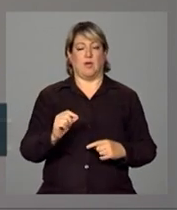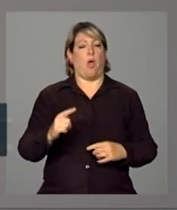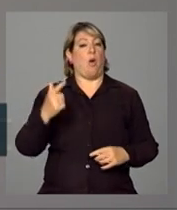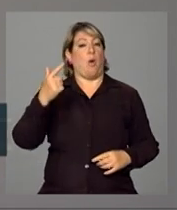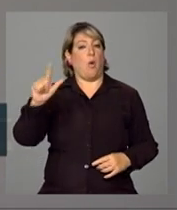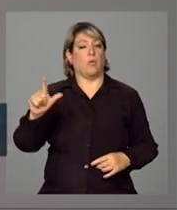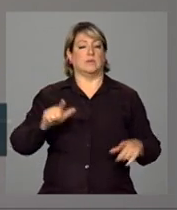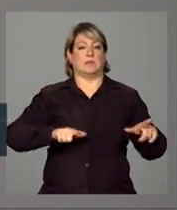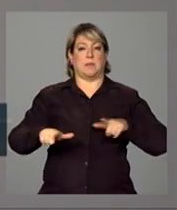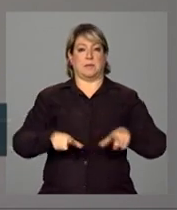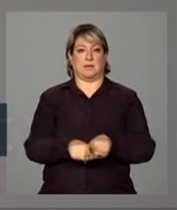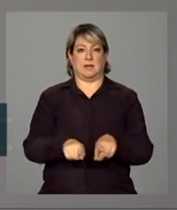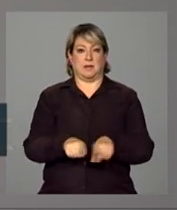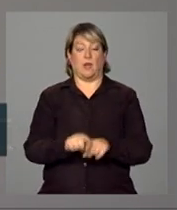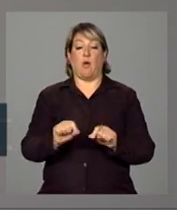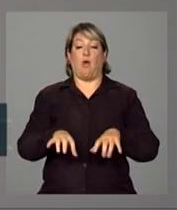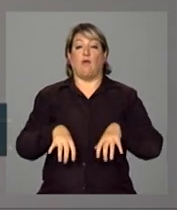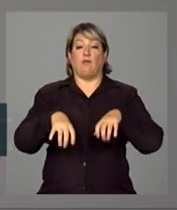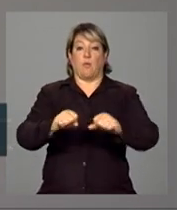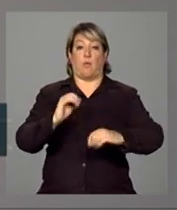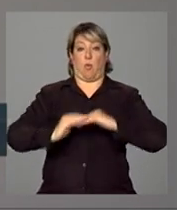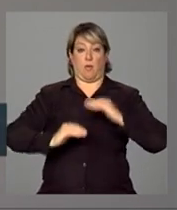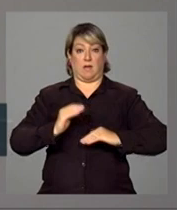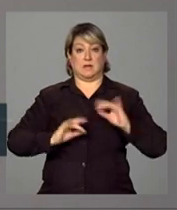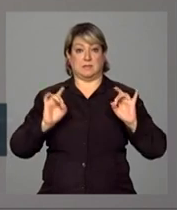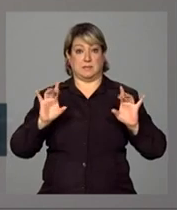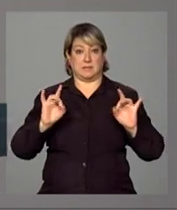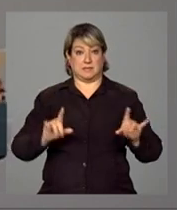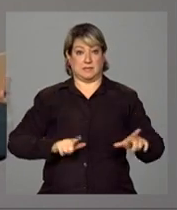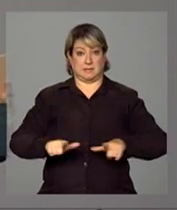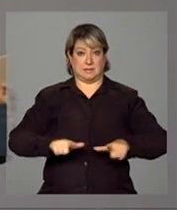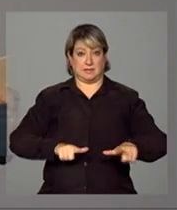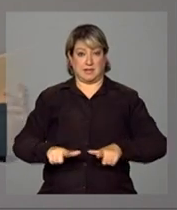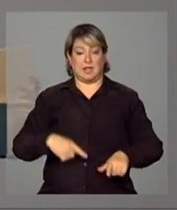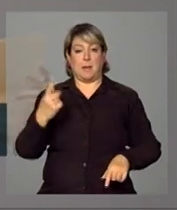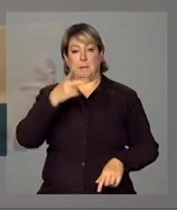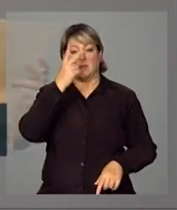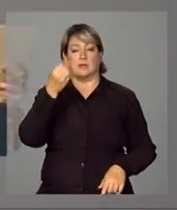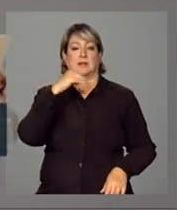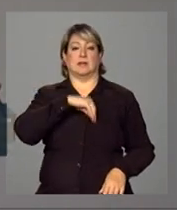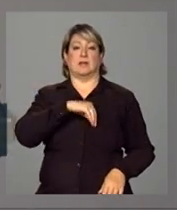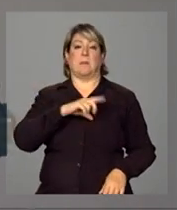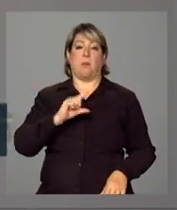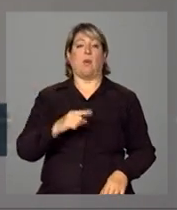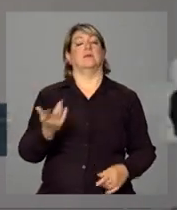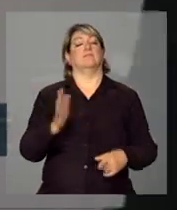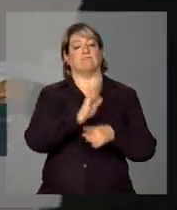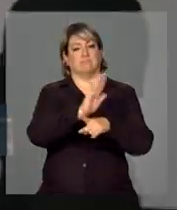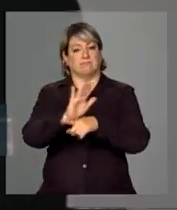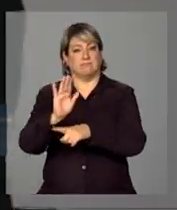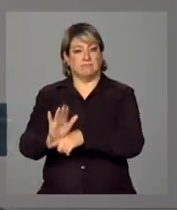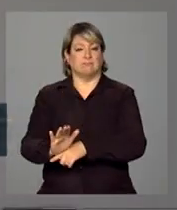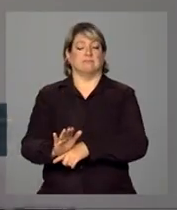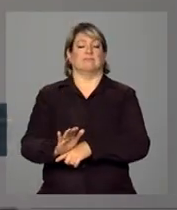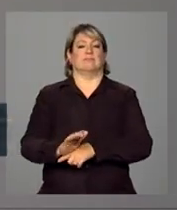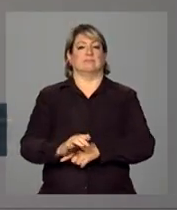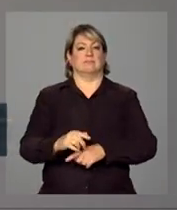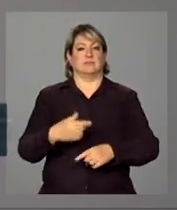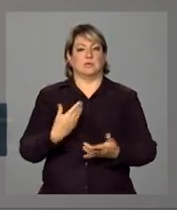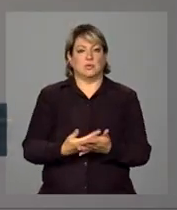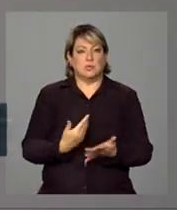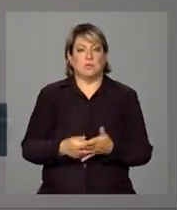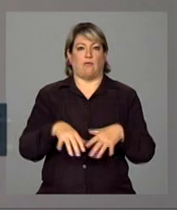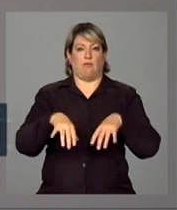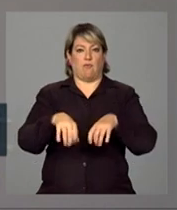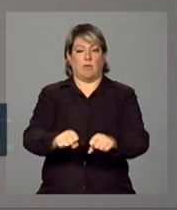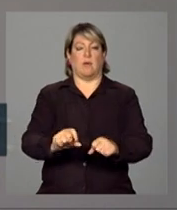estratégica, a formação e qualificação profissional de trabalhadores de baixa renda. Muitos questionaram a sua ousadia,